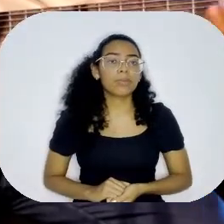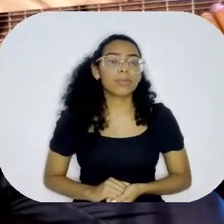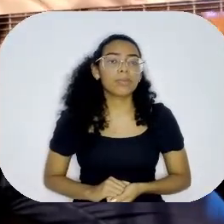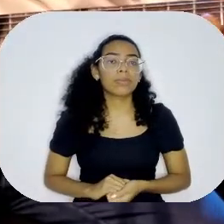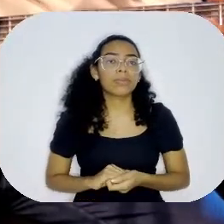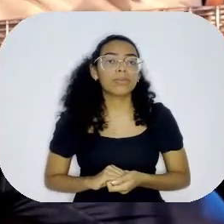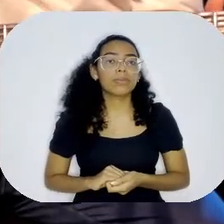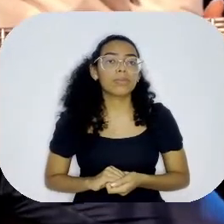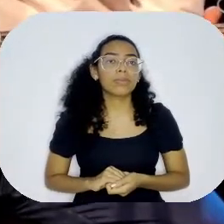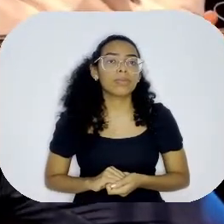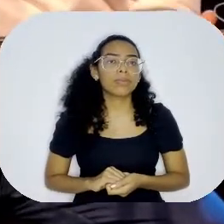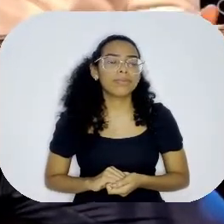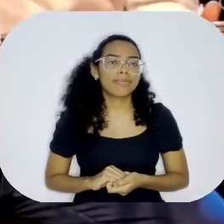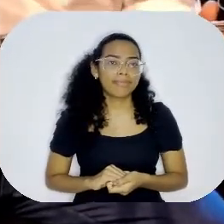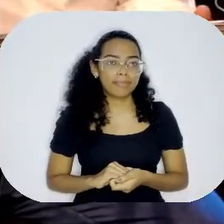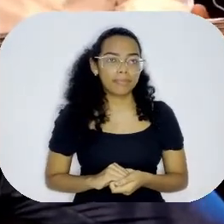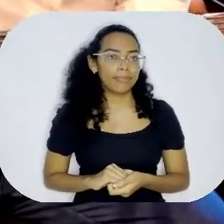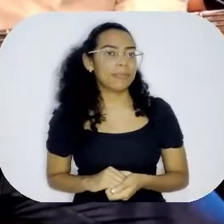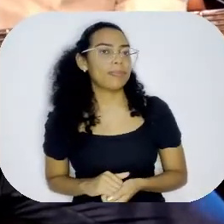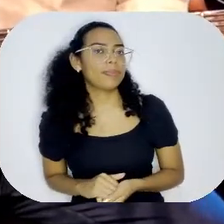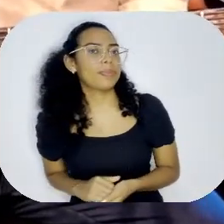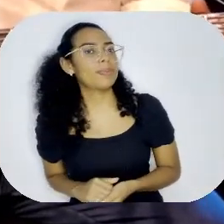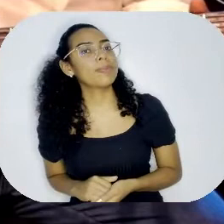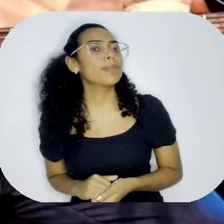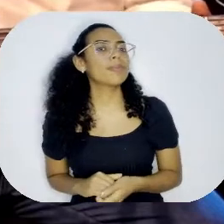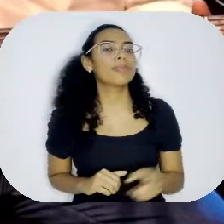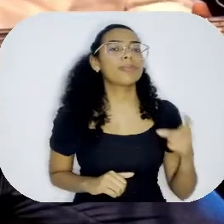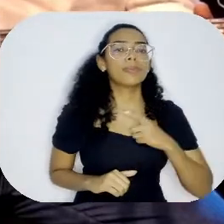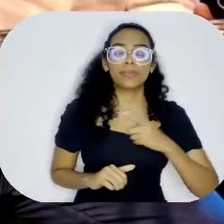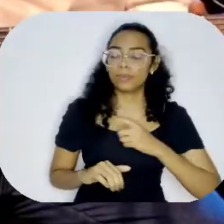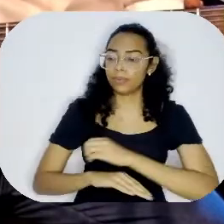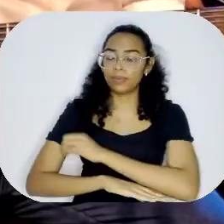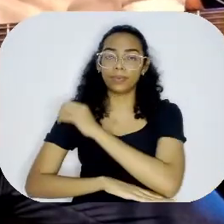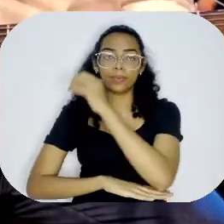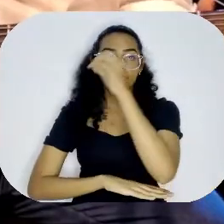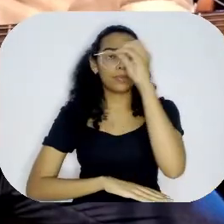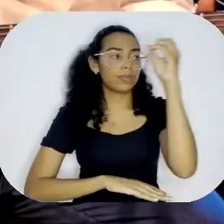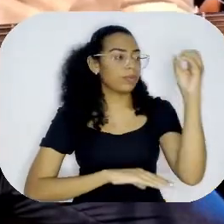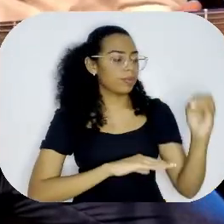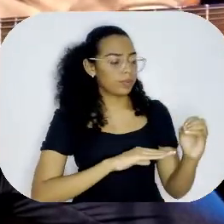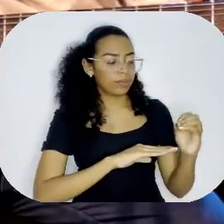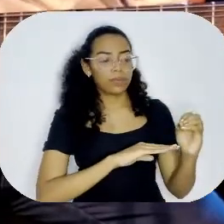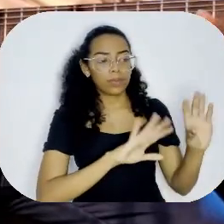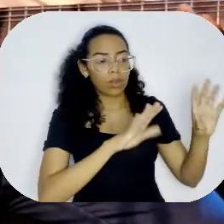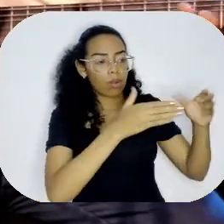Yes, vamos. Português. São muitas estações na vida.